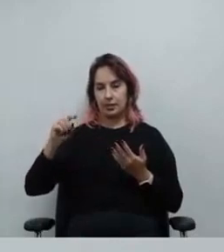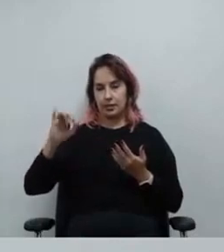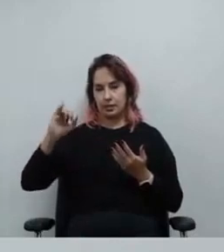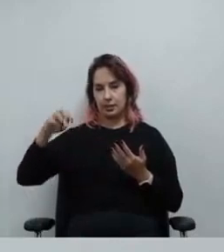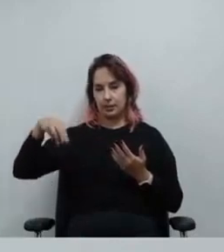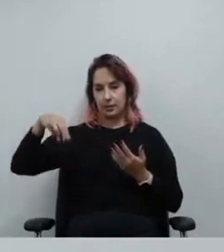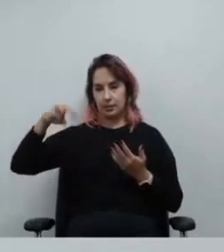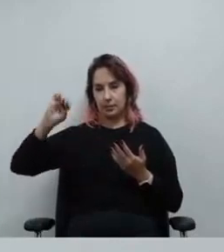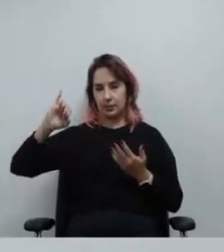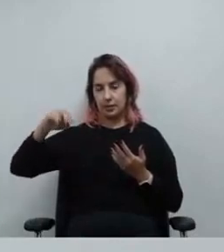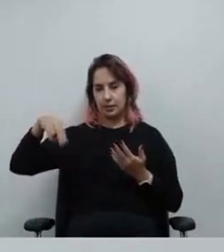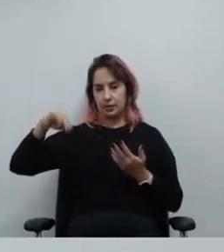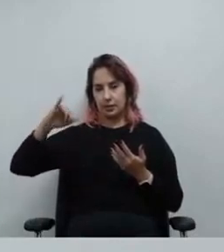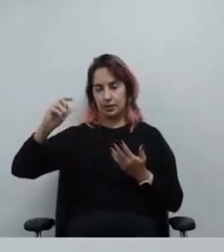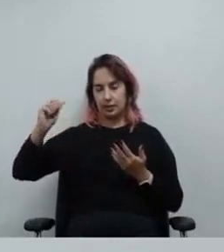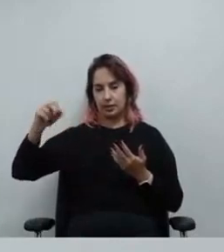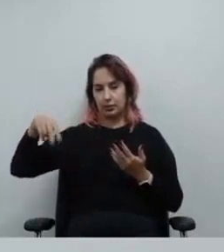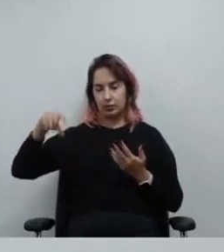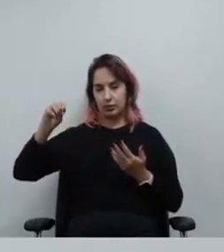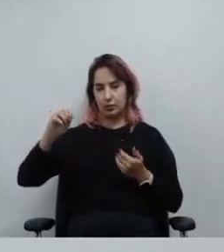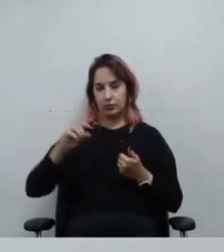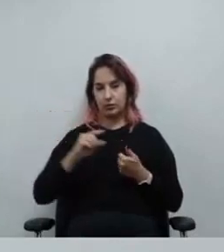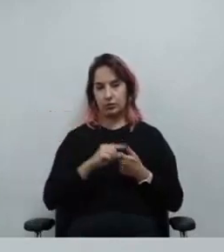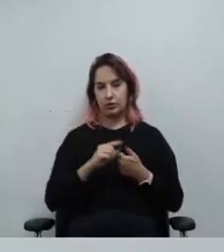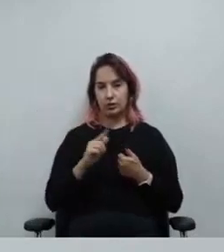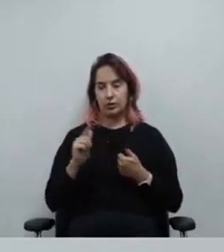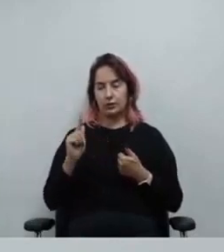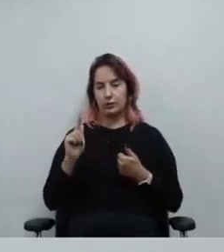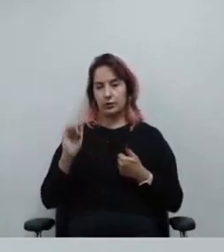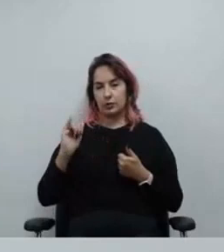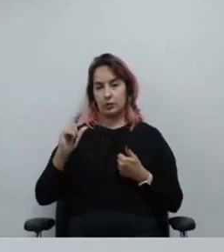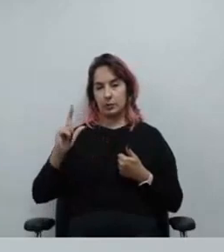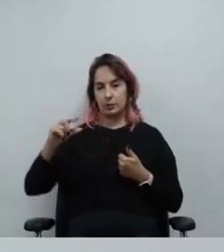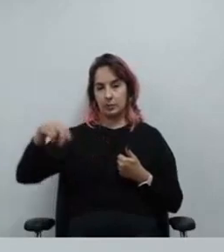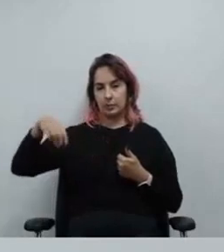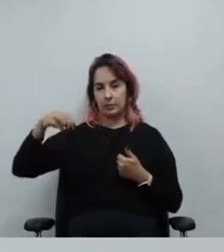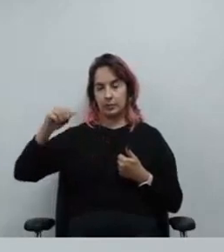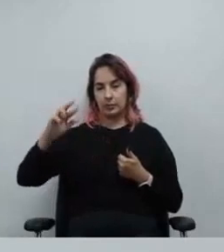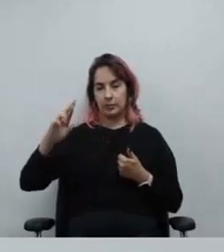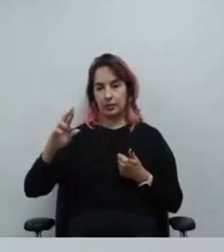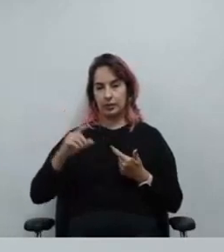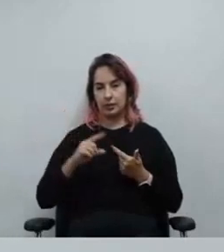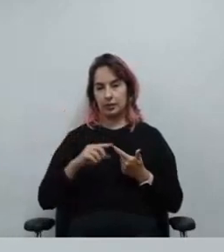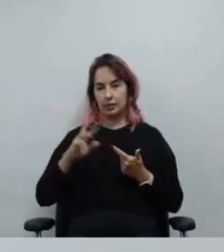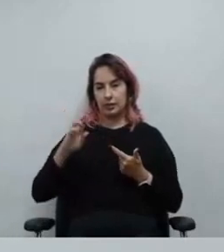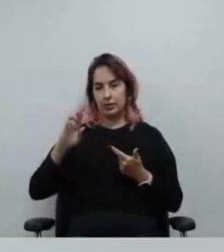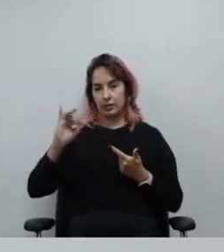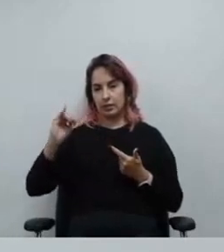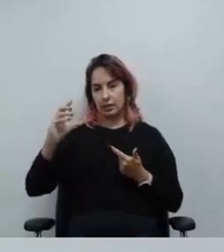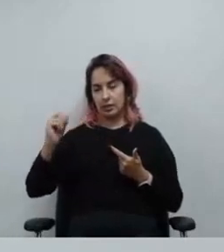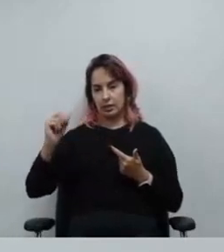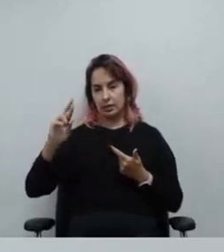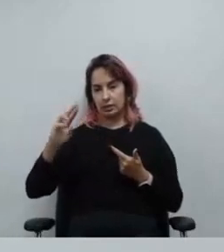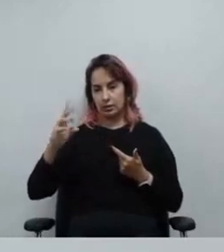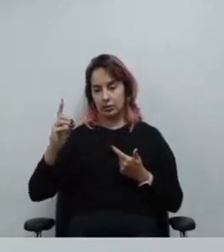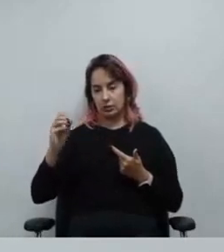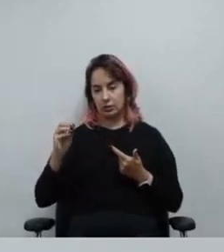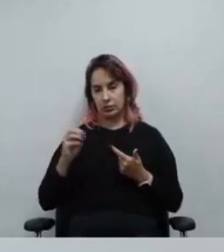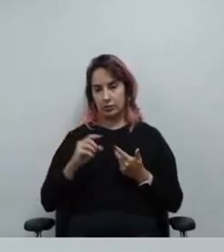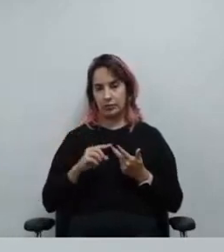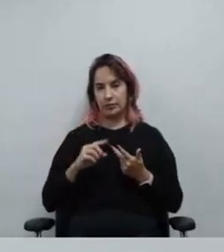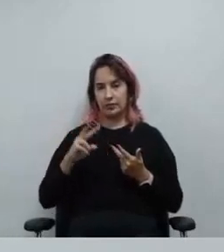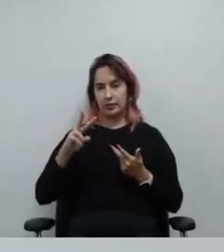Massimiliano Fernandes Bilil, Gilmar Loreto Marino Júnior, Ricardo Viana de Souza,